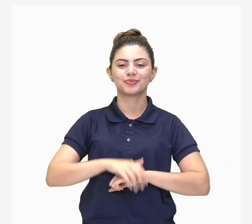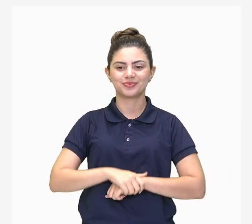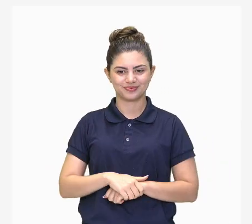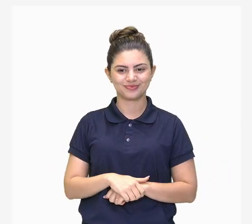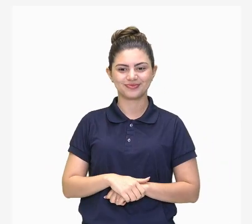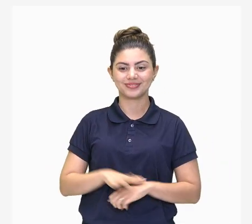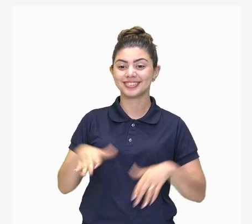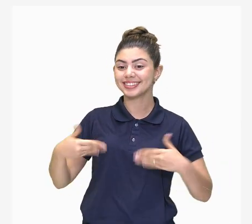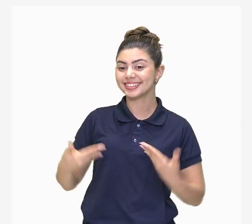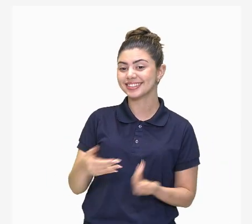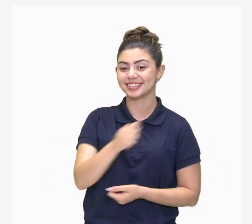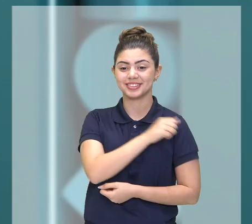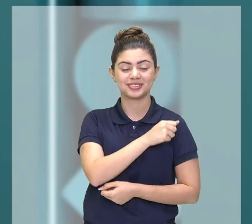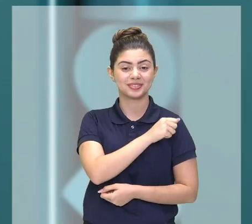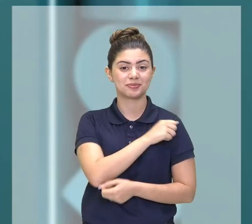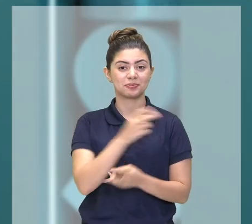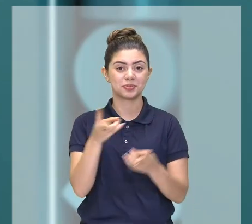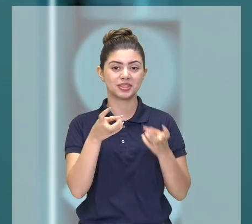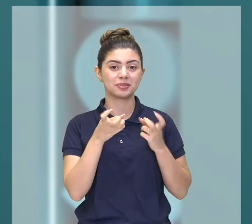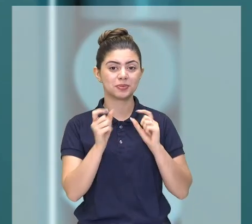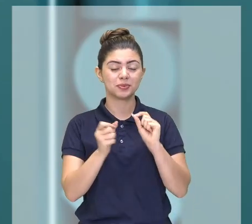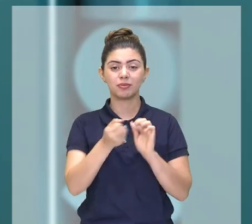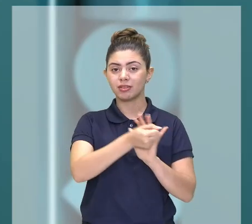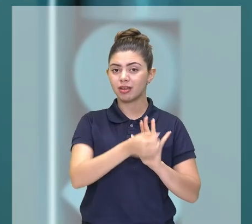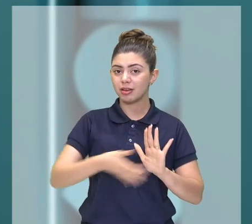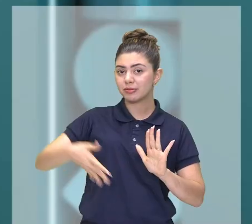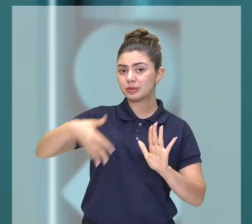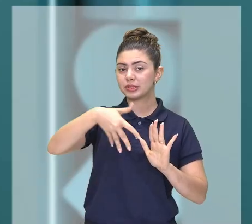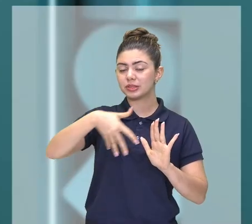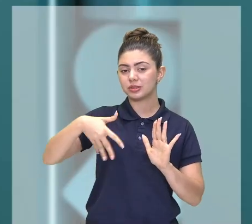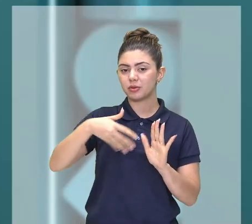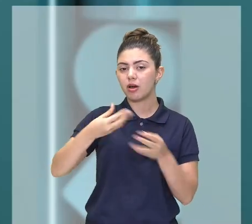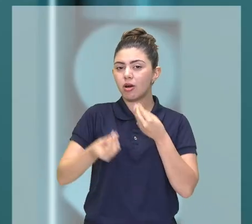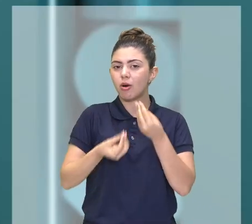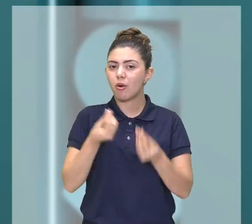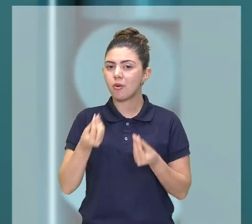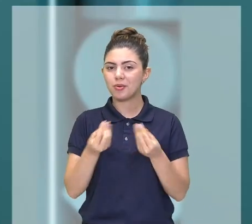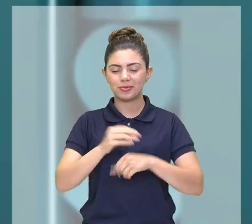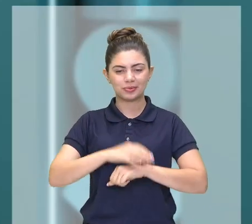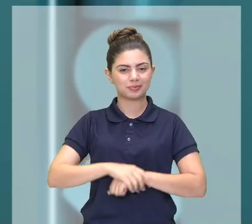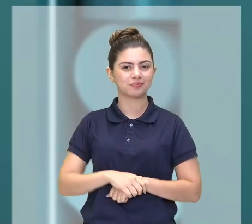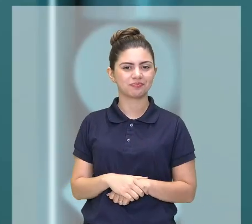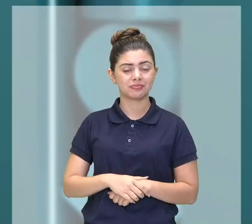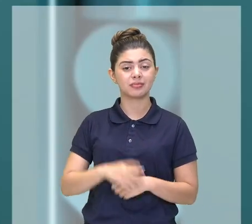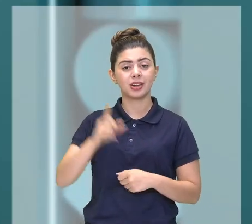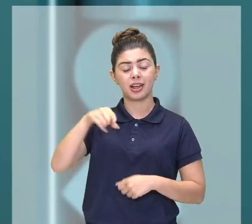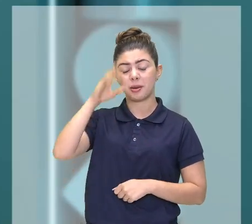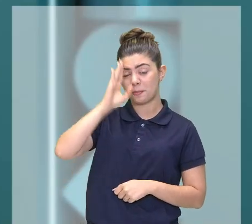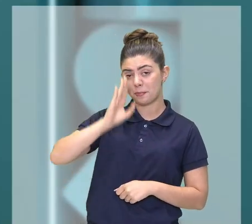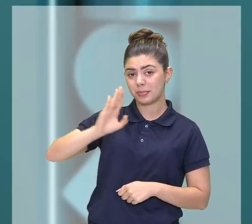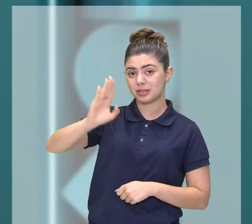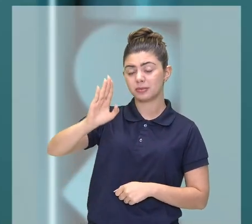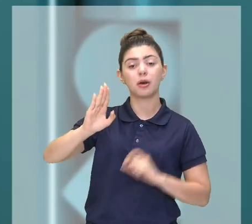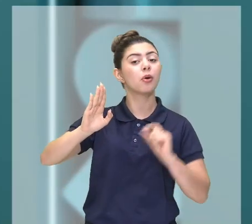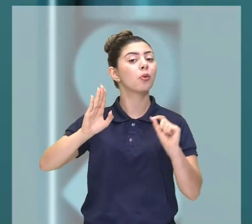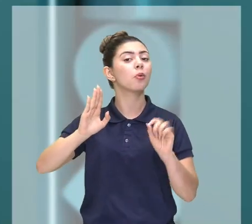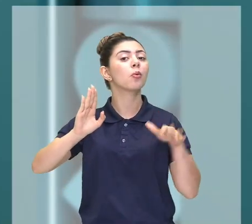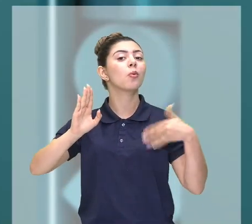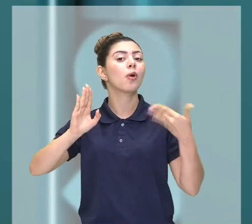turmas, as figuras de linguagem no todo, elas vão predominar no